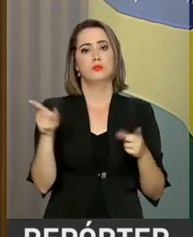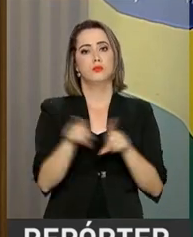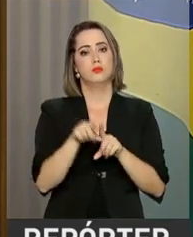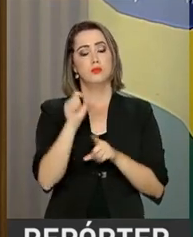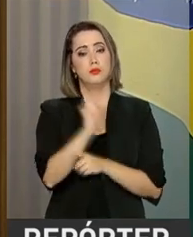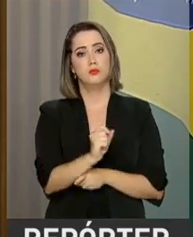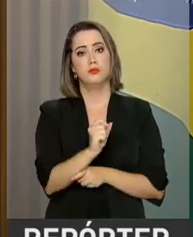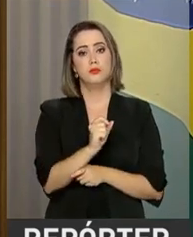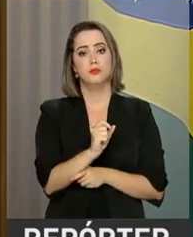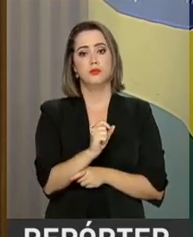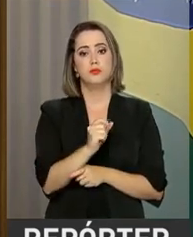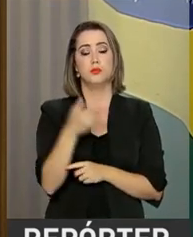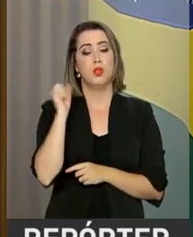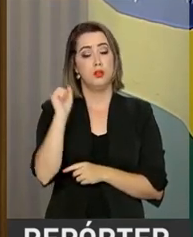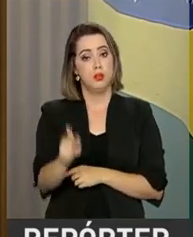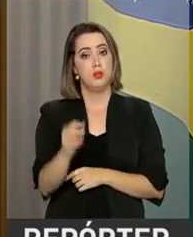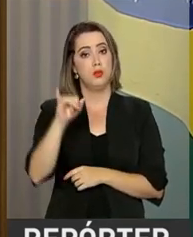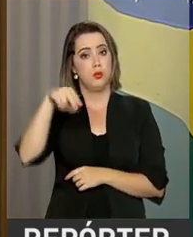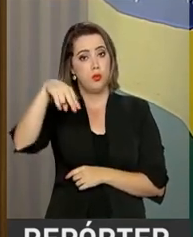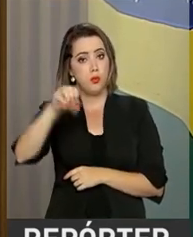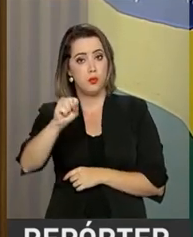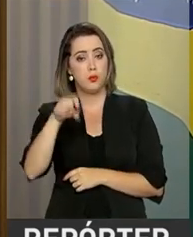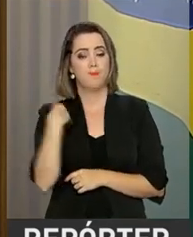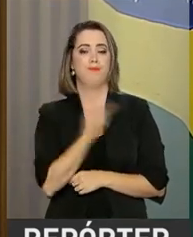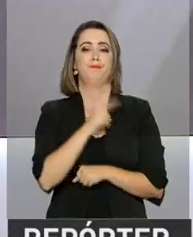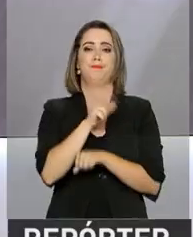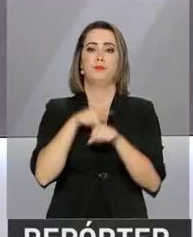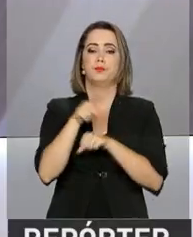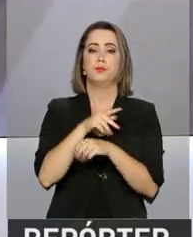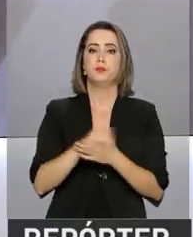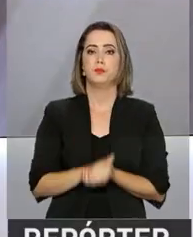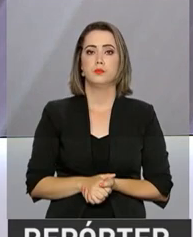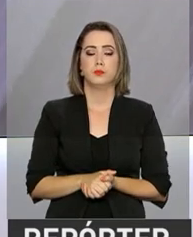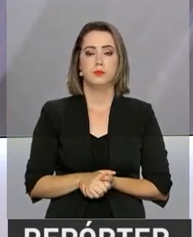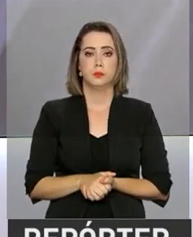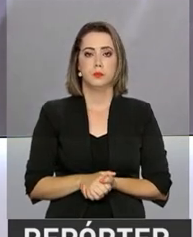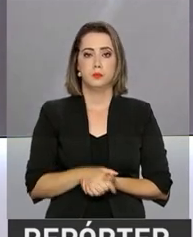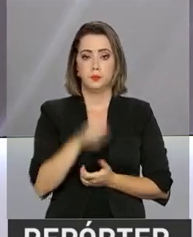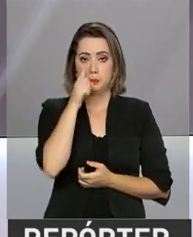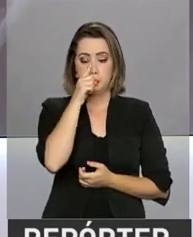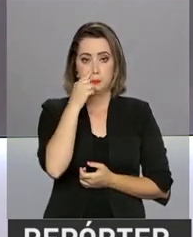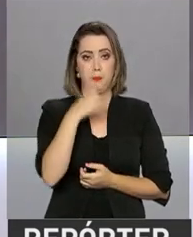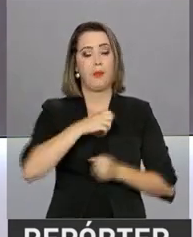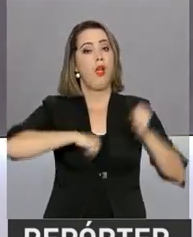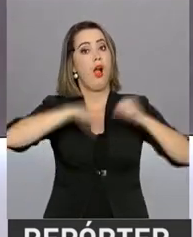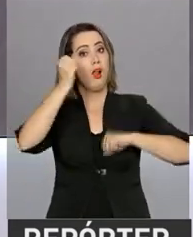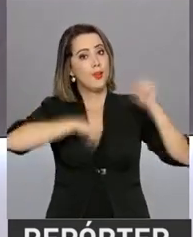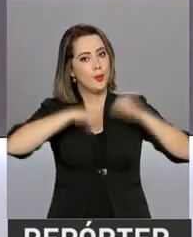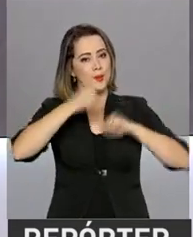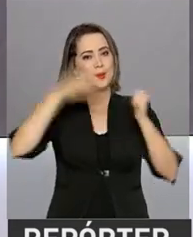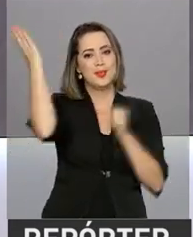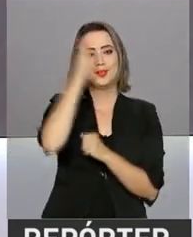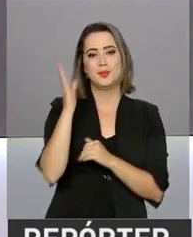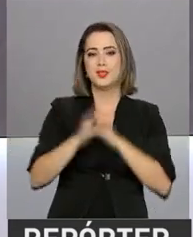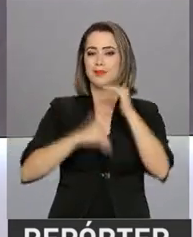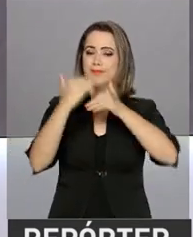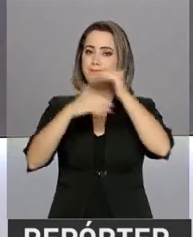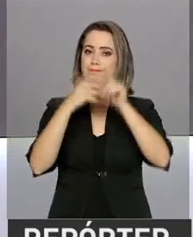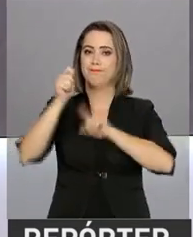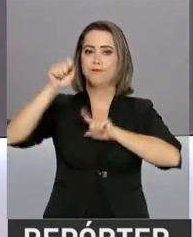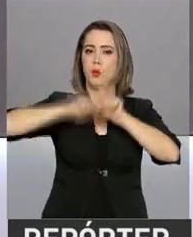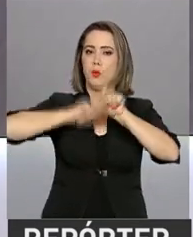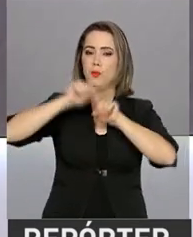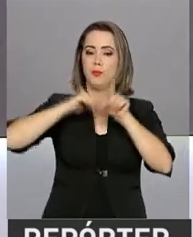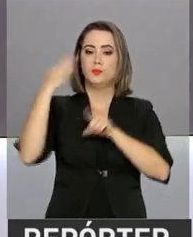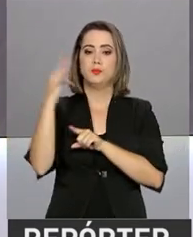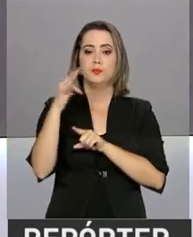eh previdenciária no nosso país a indústria brasileira cresceu no mês de fevereiro quem